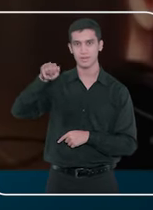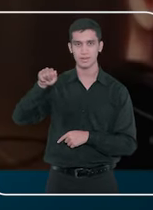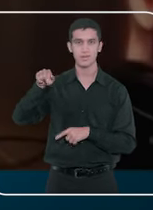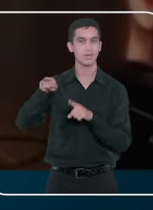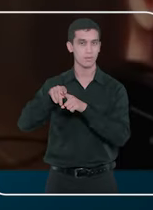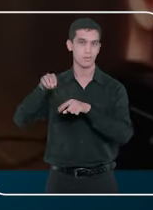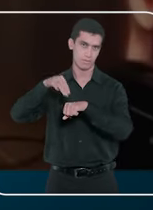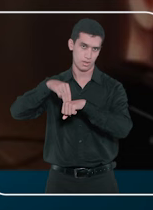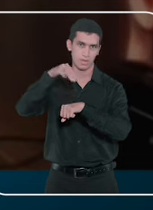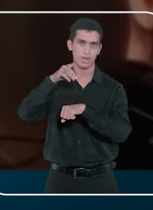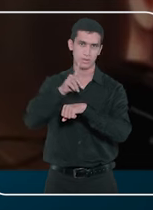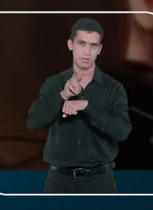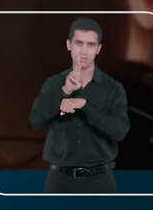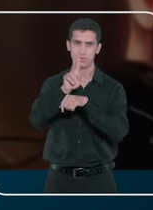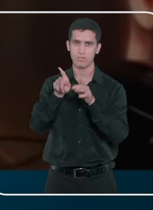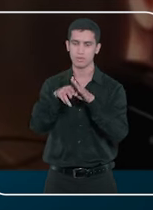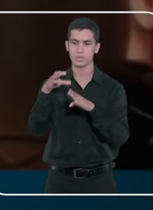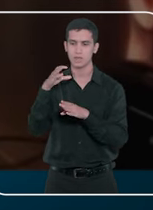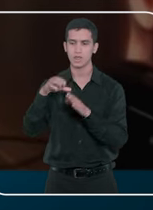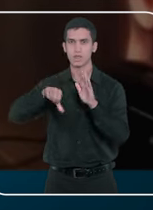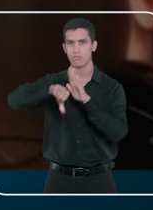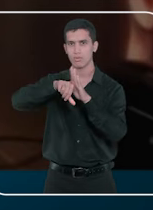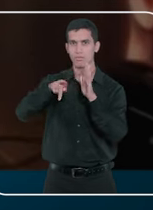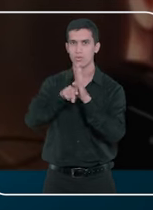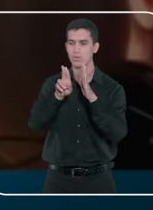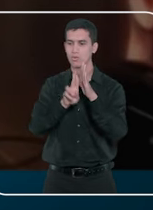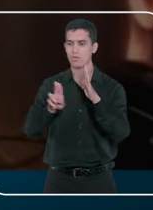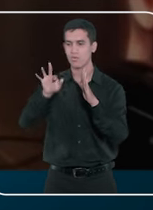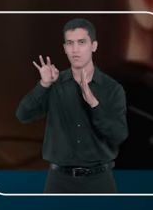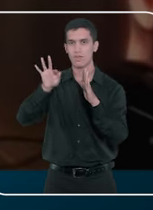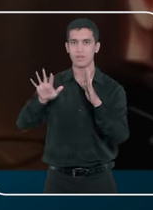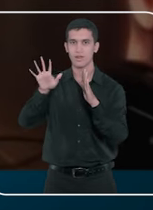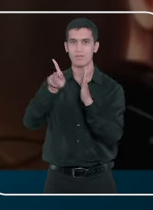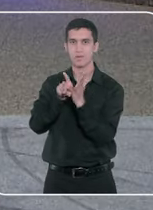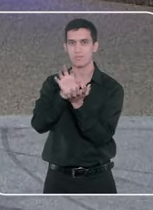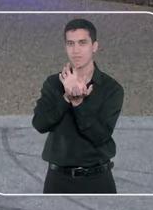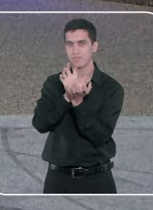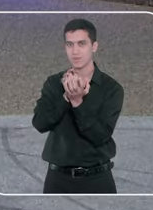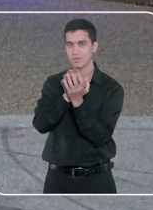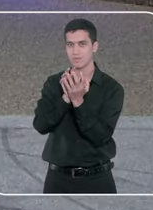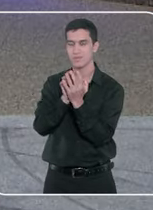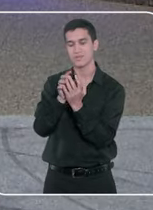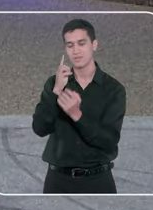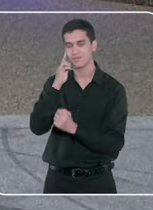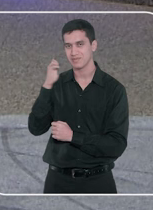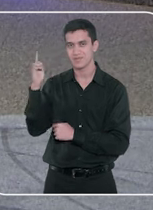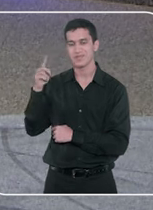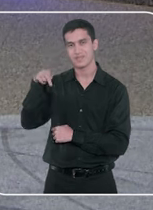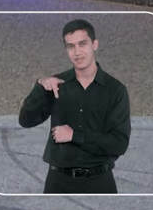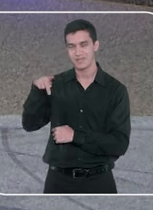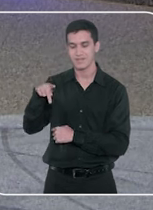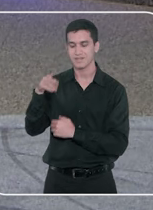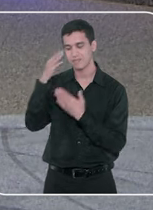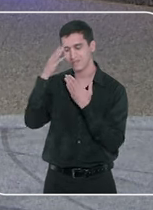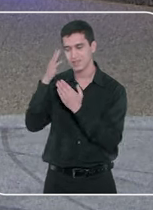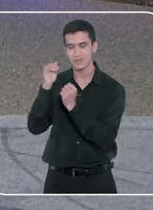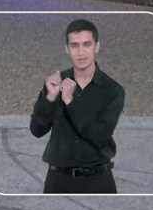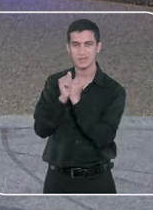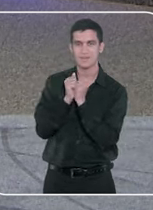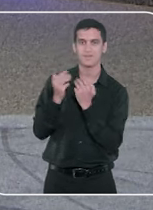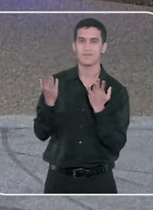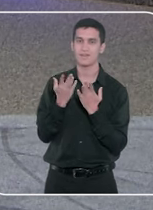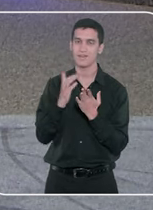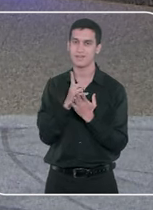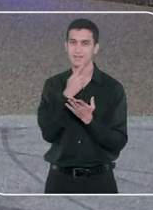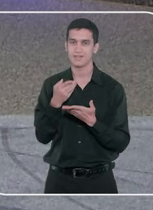na área de Ciências Criminais pela Universidade Federal de Pernambuco. Professora Andrea, muitíssimo obrigada desde já por aceitar o nosso